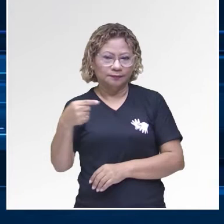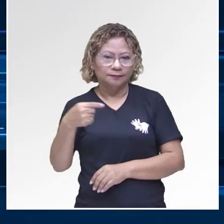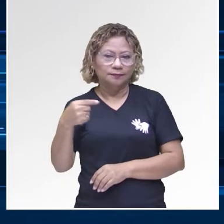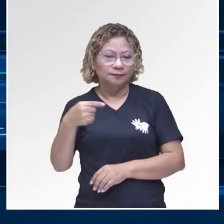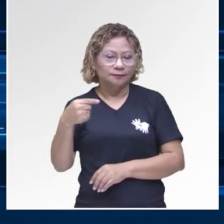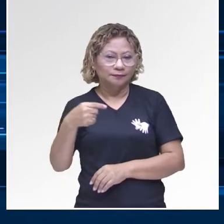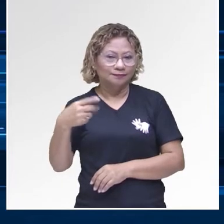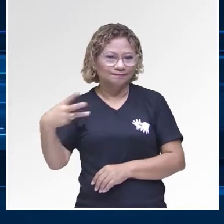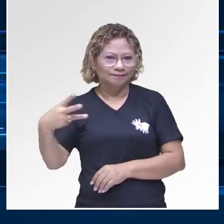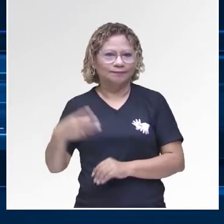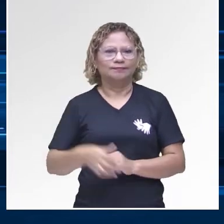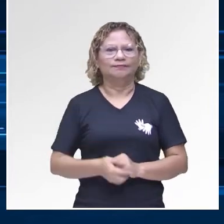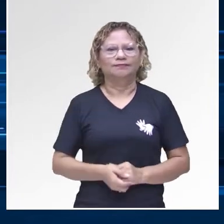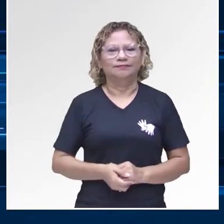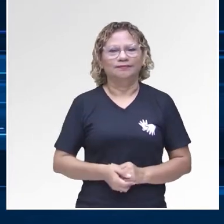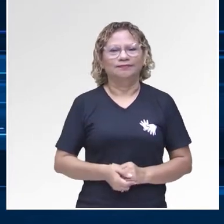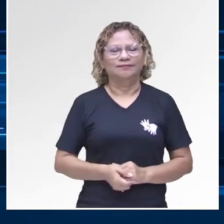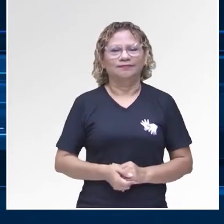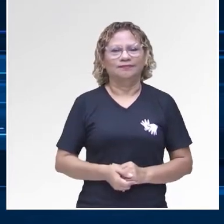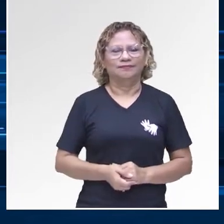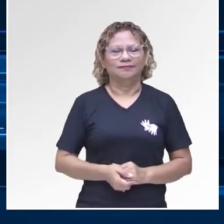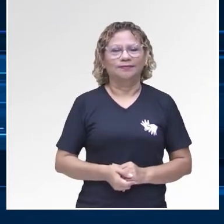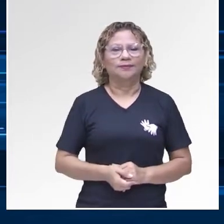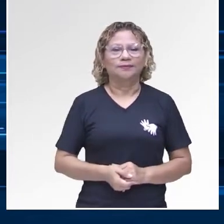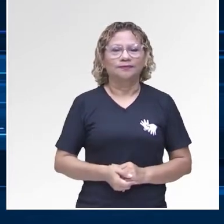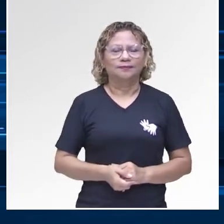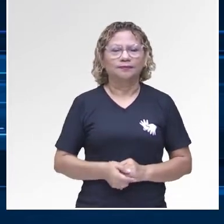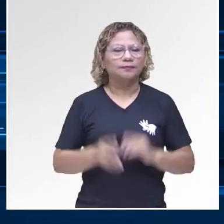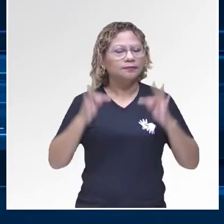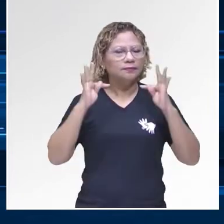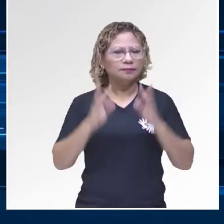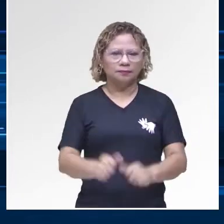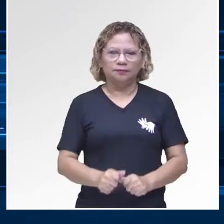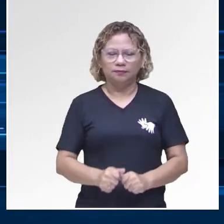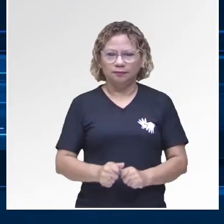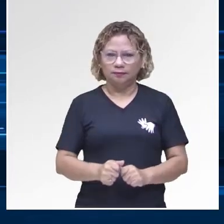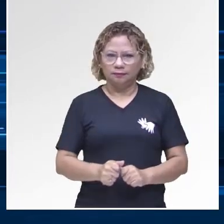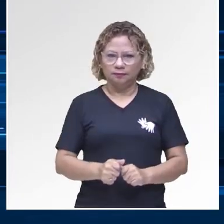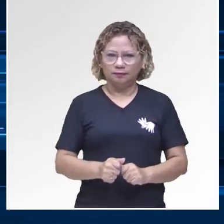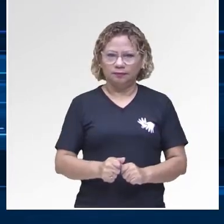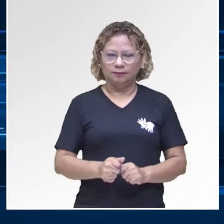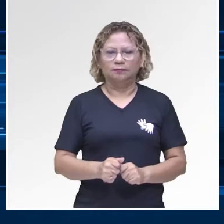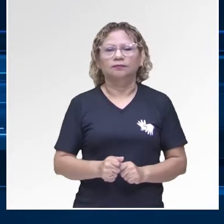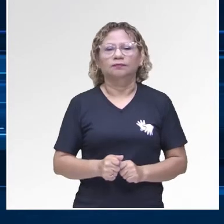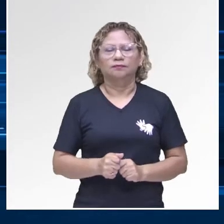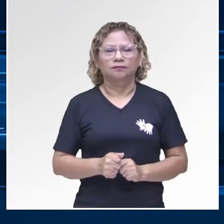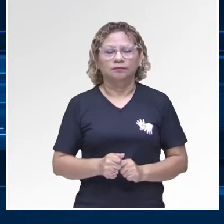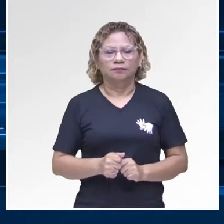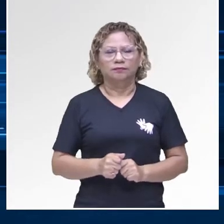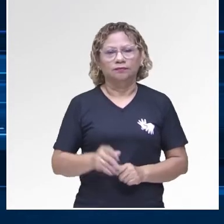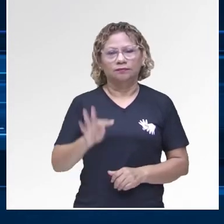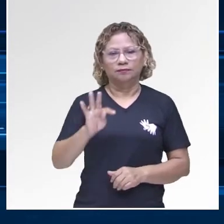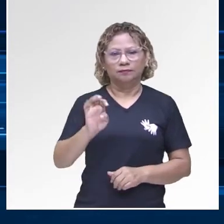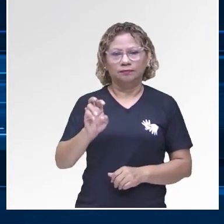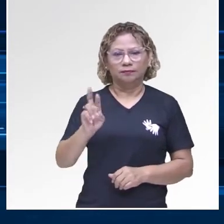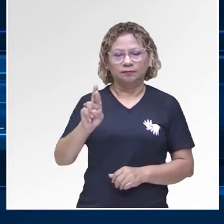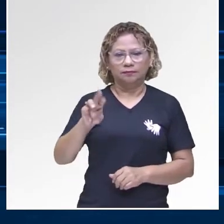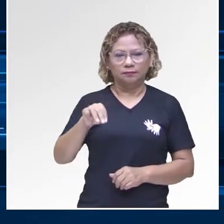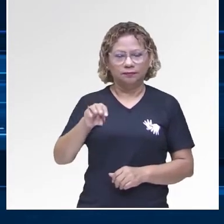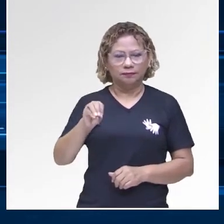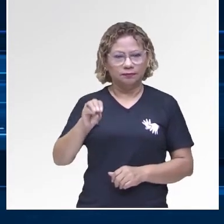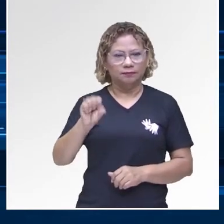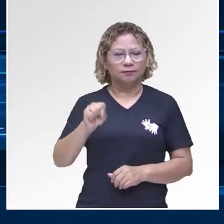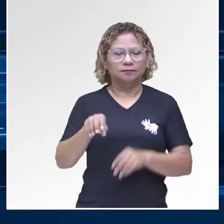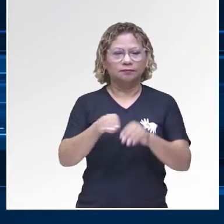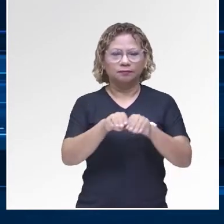Nesse caso, a razão é igual a zero. Ou seja, todos os termos são iguais. Né? Porque você vai ter aqui, ó, 5 menos 5 vai dar